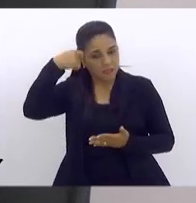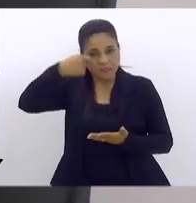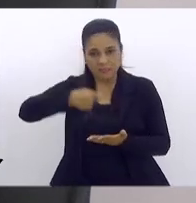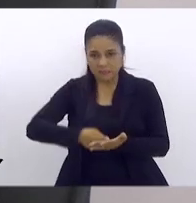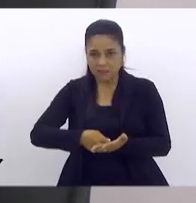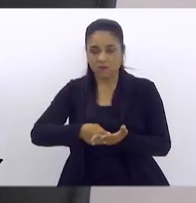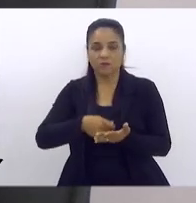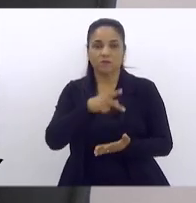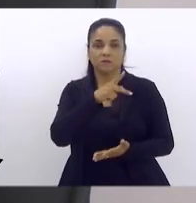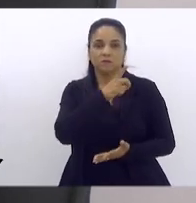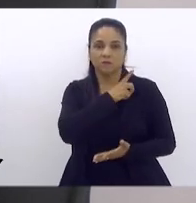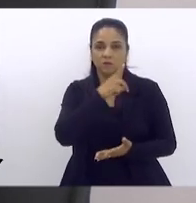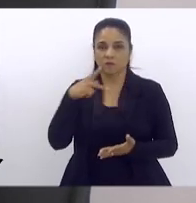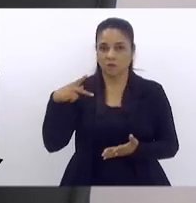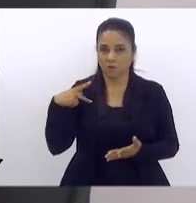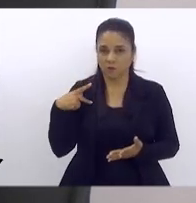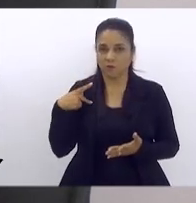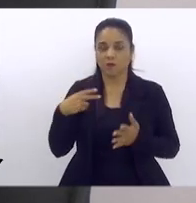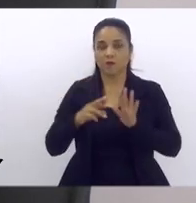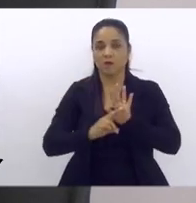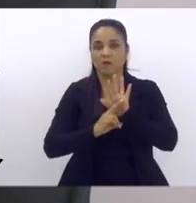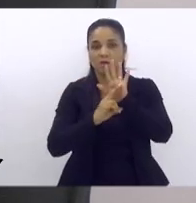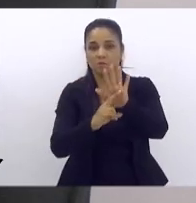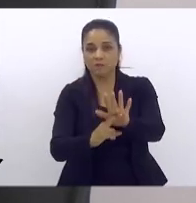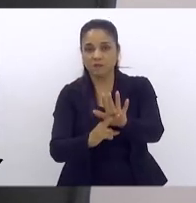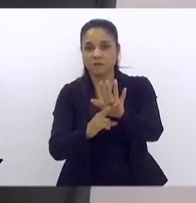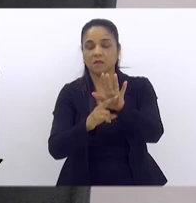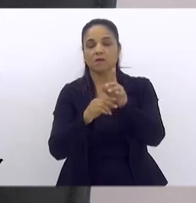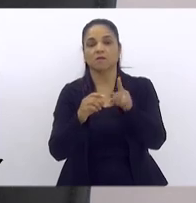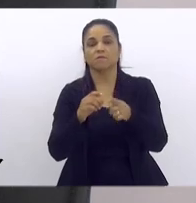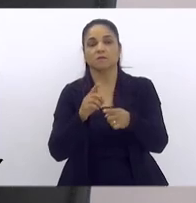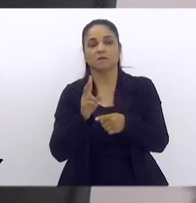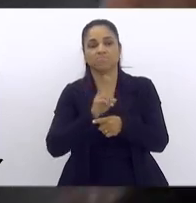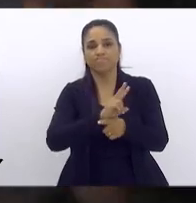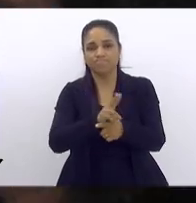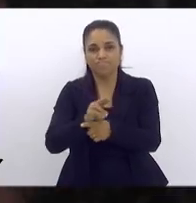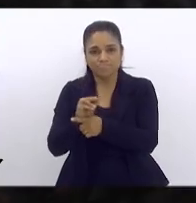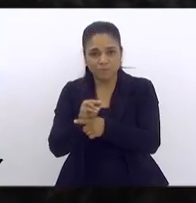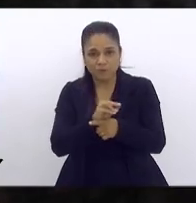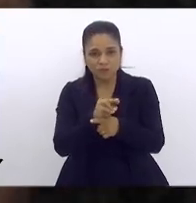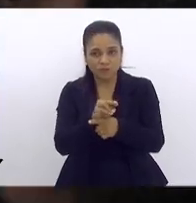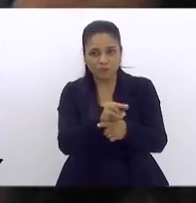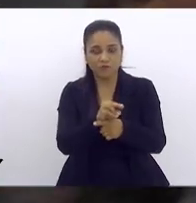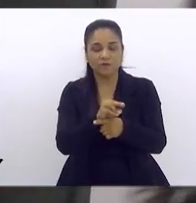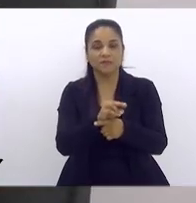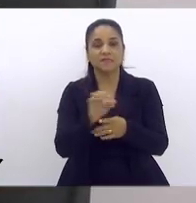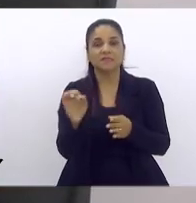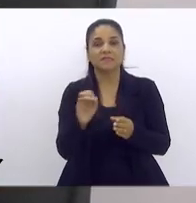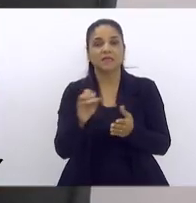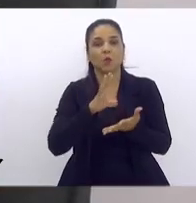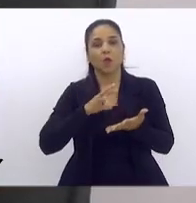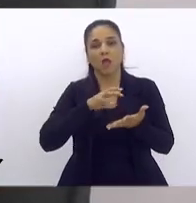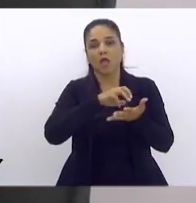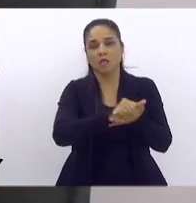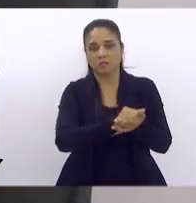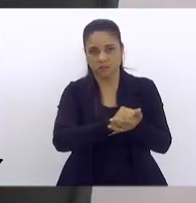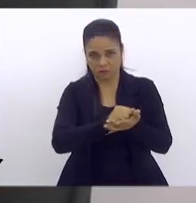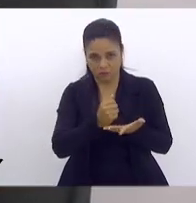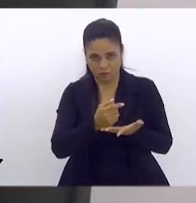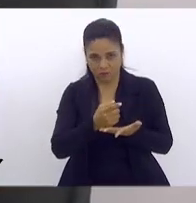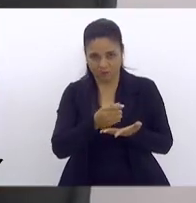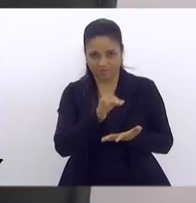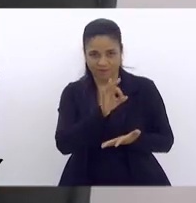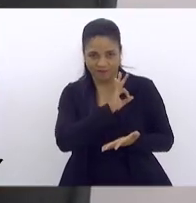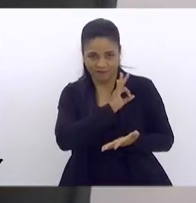de tá pela medida protetiva sem o registro de ocorrência como durante muito tempo eu tive dificuldade